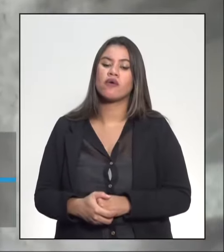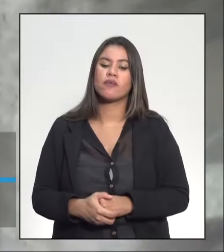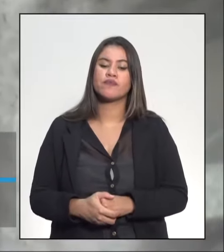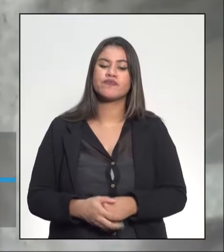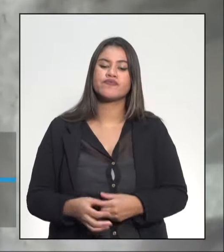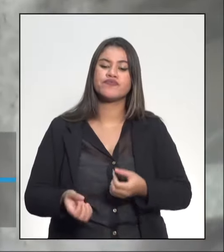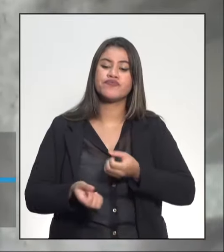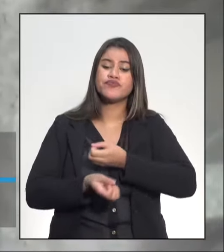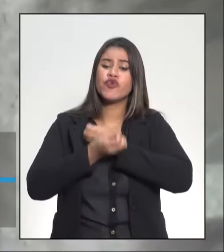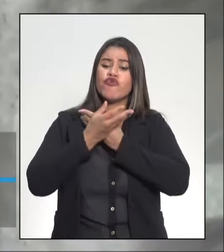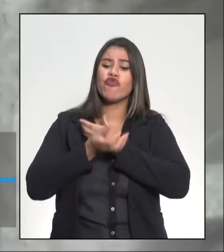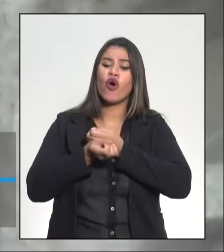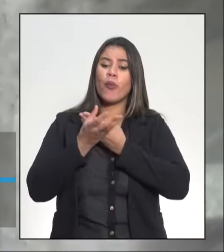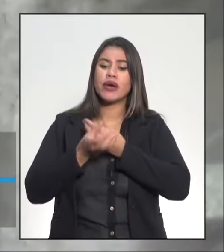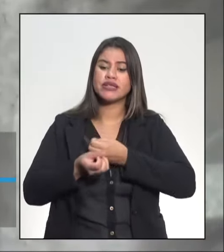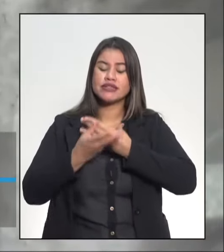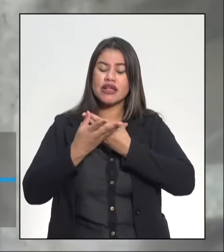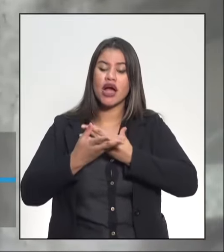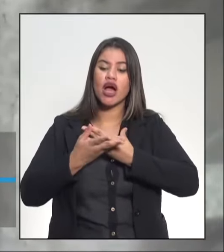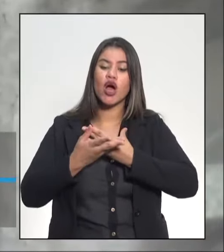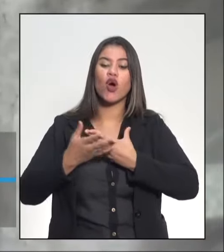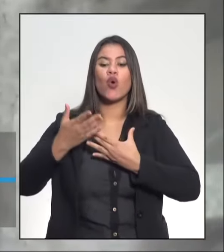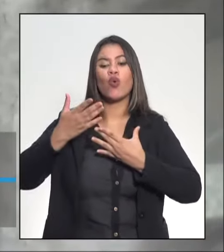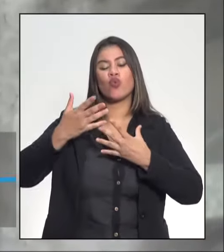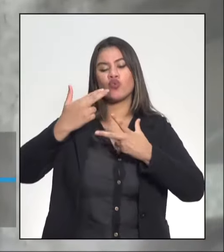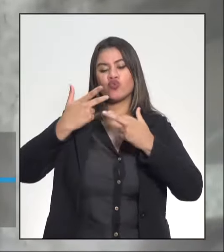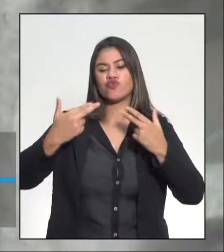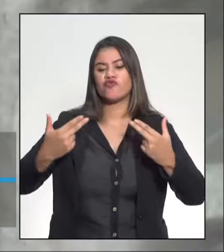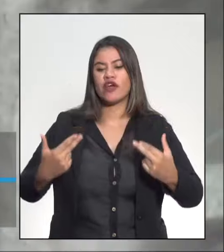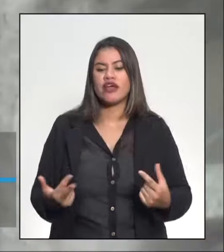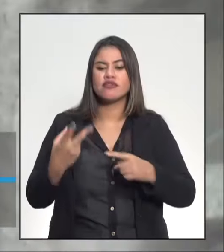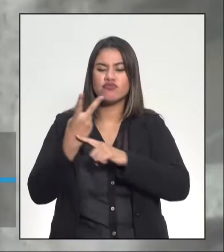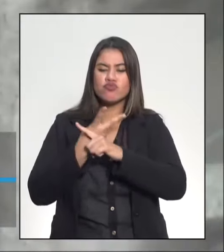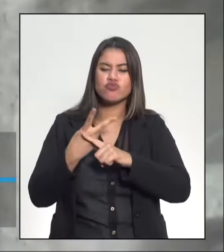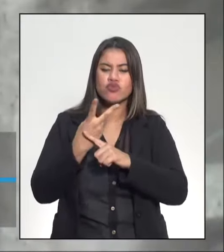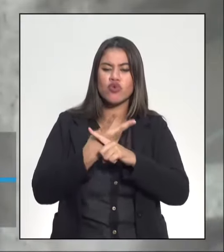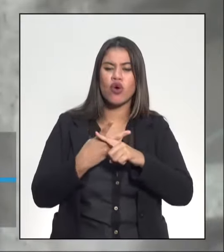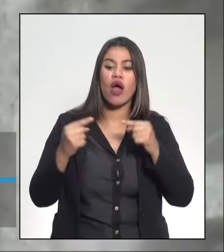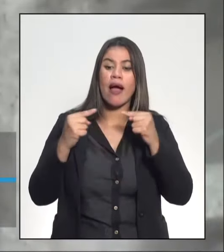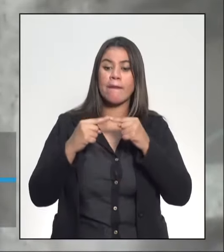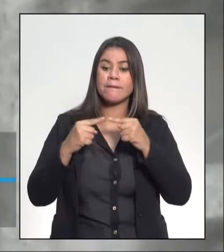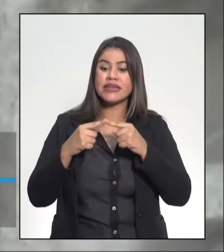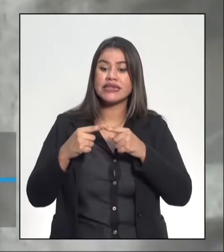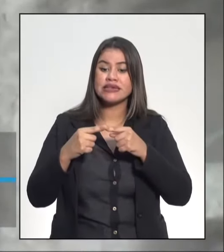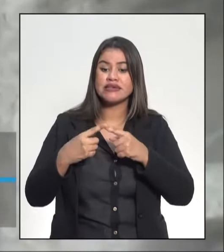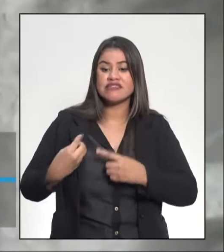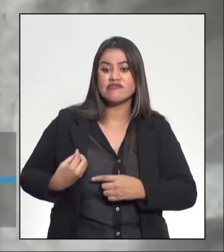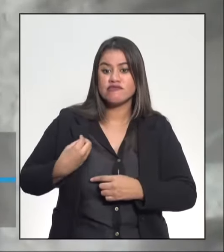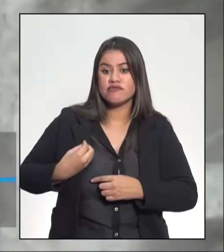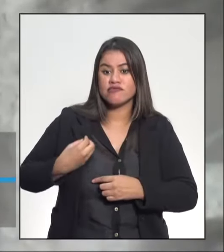informar, saber mais através de vários meios, é questão de sobrevivência.